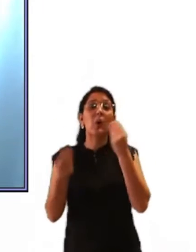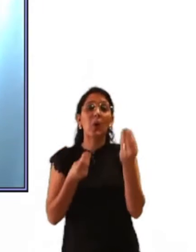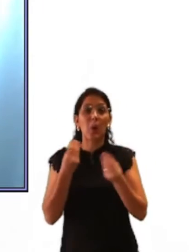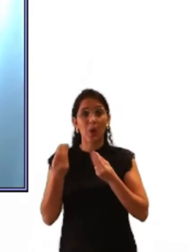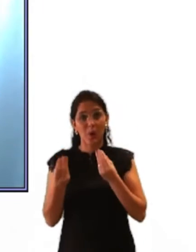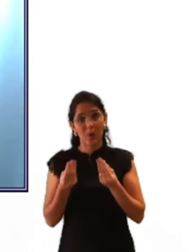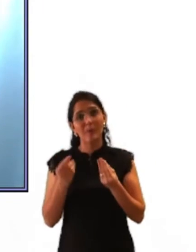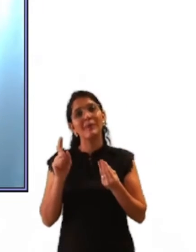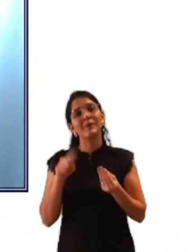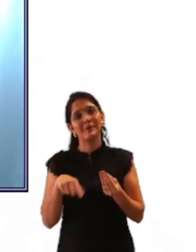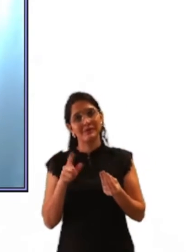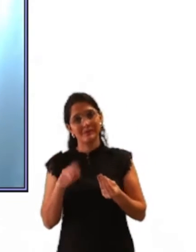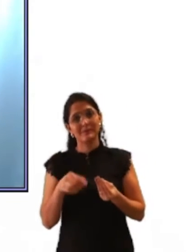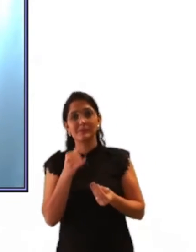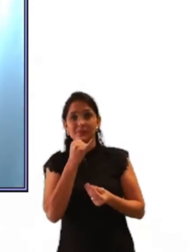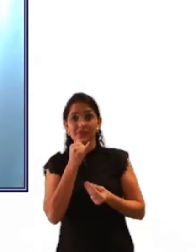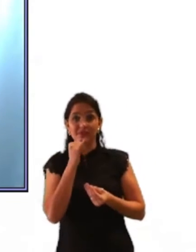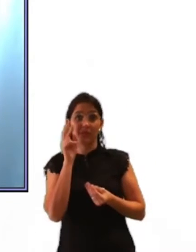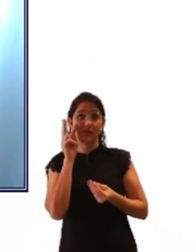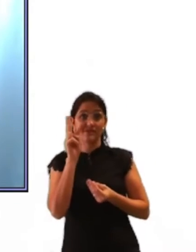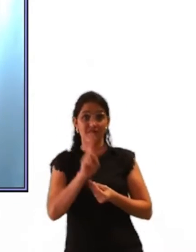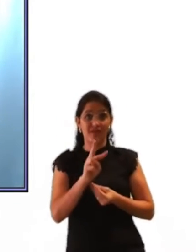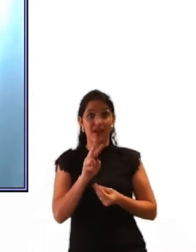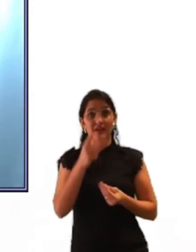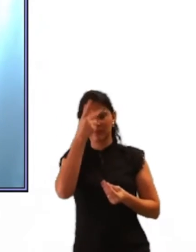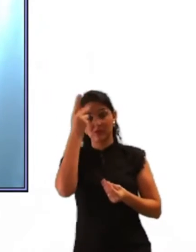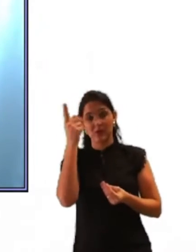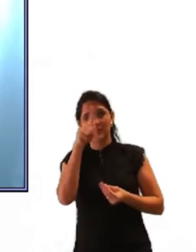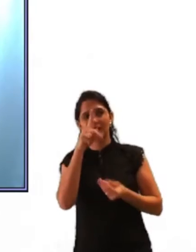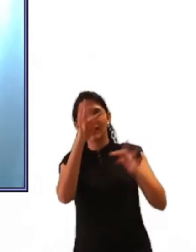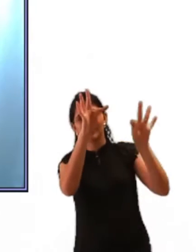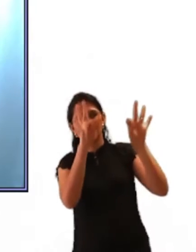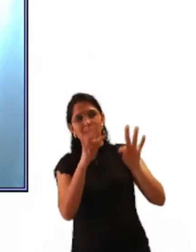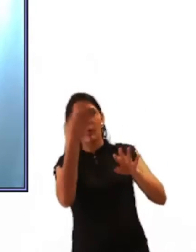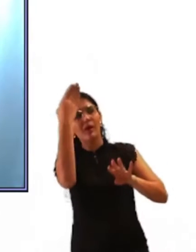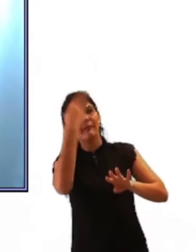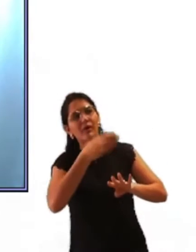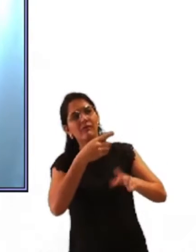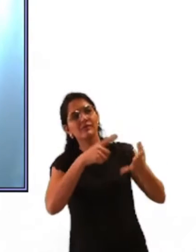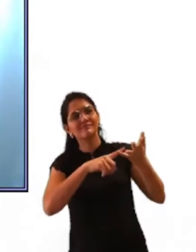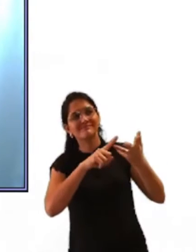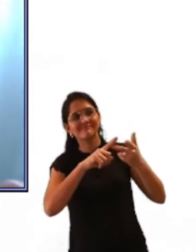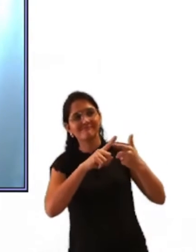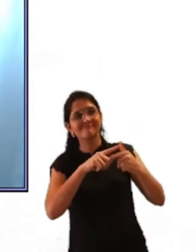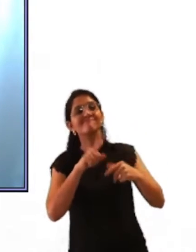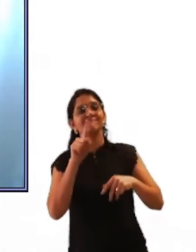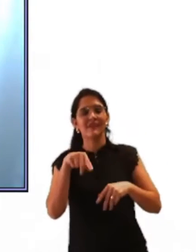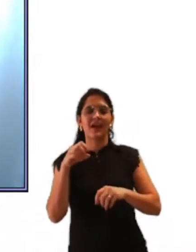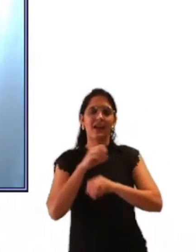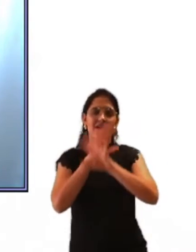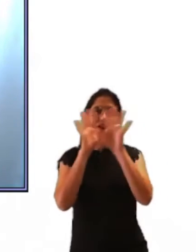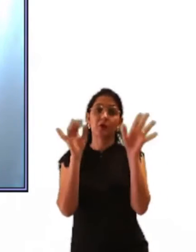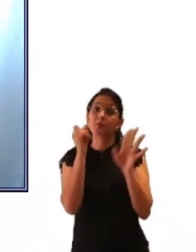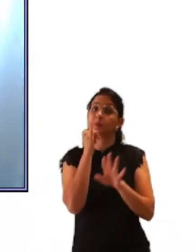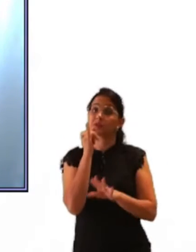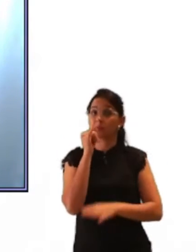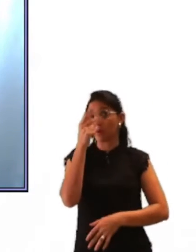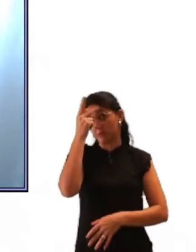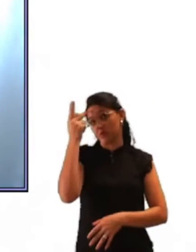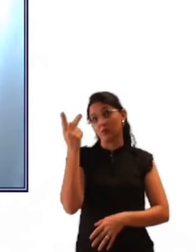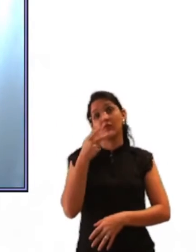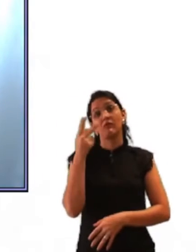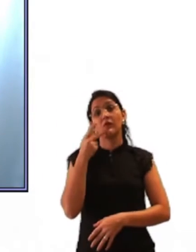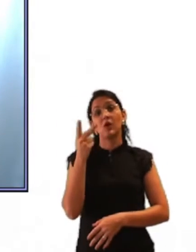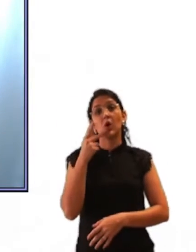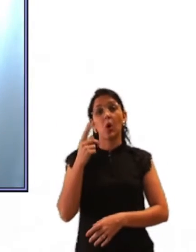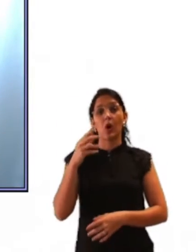de quem tem contato aí com o meio de prova testemunhal. Isso fica muito claro, né? Vide esse caso, por exemplo, que a pessoa relatou que o autor